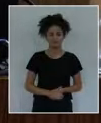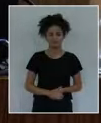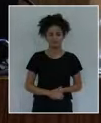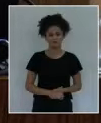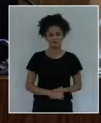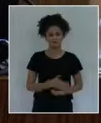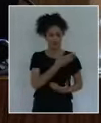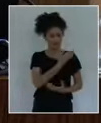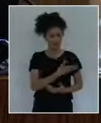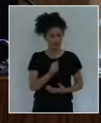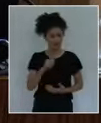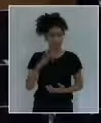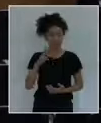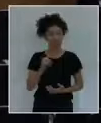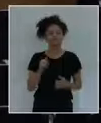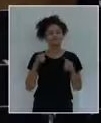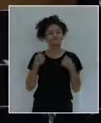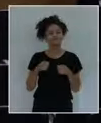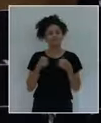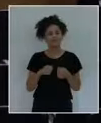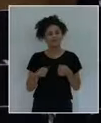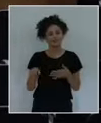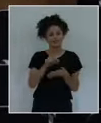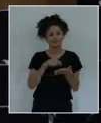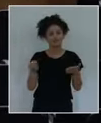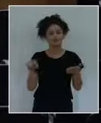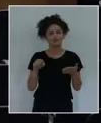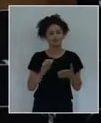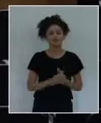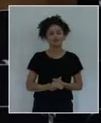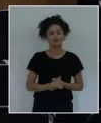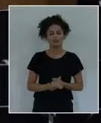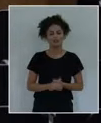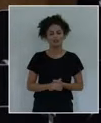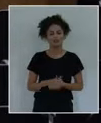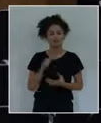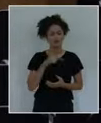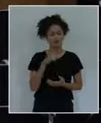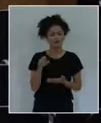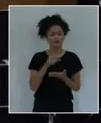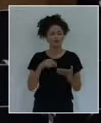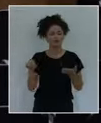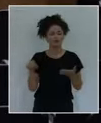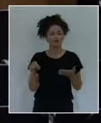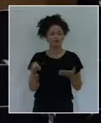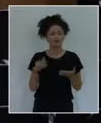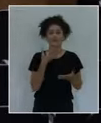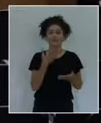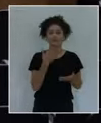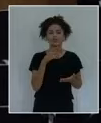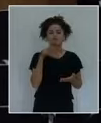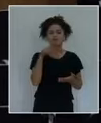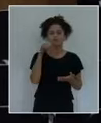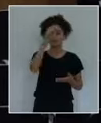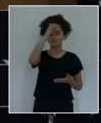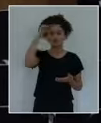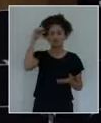aí, tá? A ata vai ter uma correção, inclusive uma correção nas indicações de